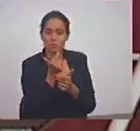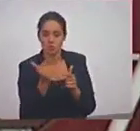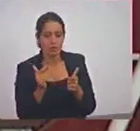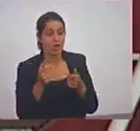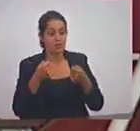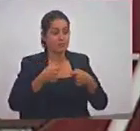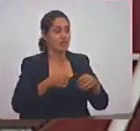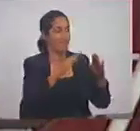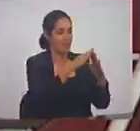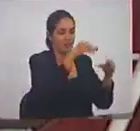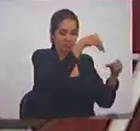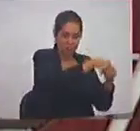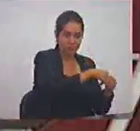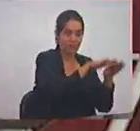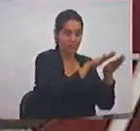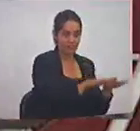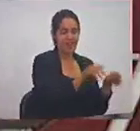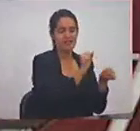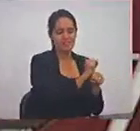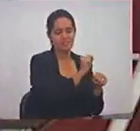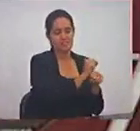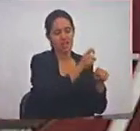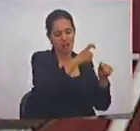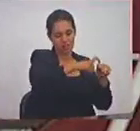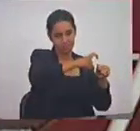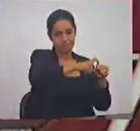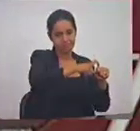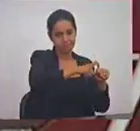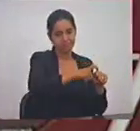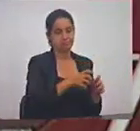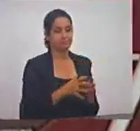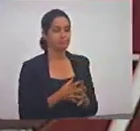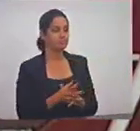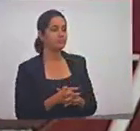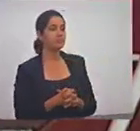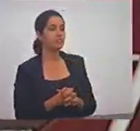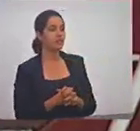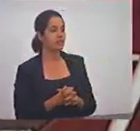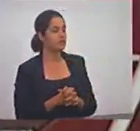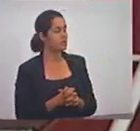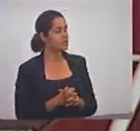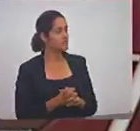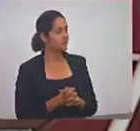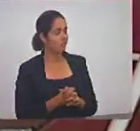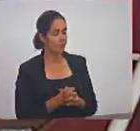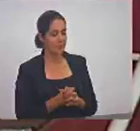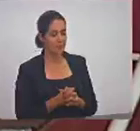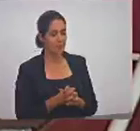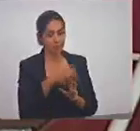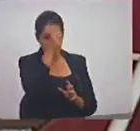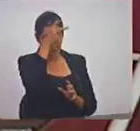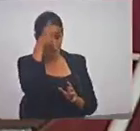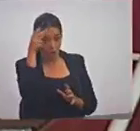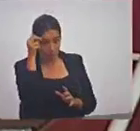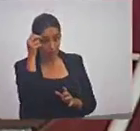mal-estar pós-tratamento, enquanto aguardavam o transporte para retornar a Votuporanga. Sendo assim, o então prefeito Nasser